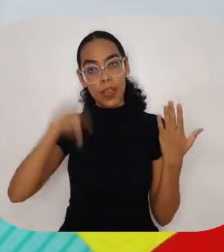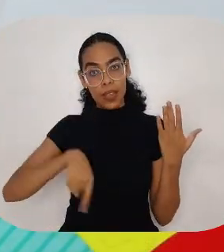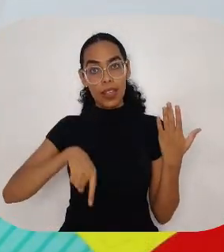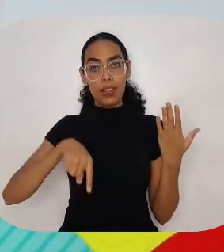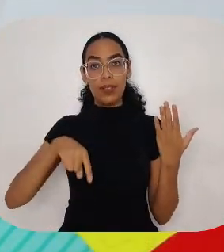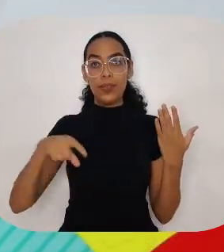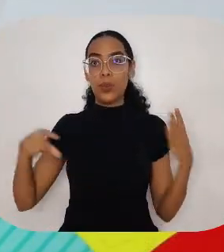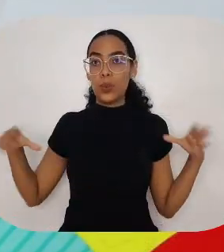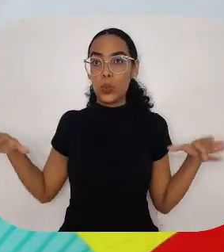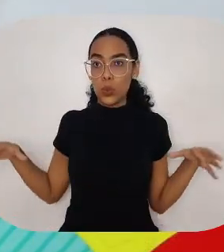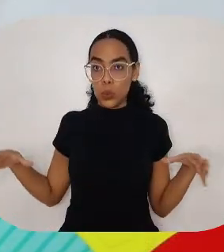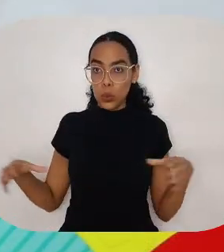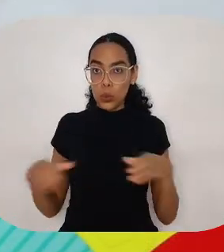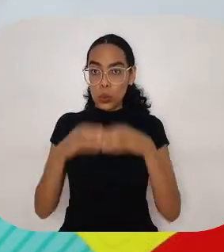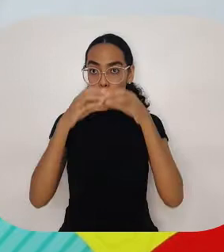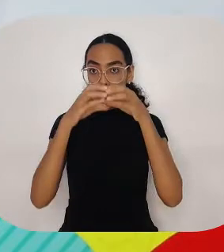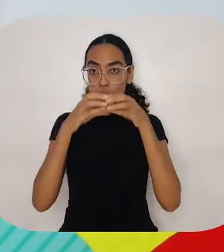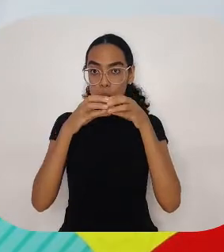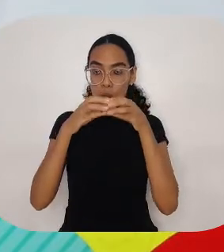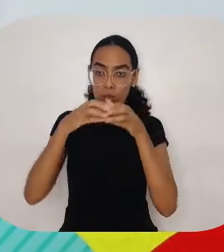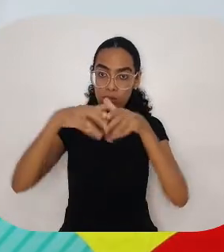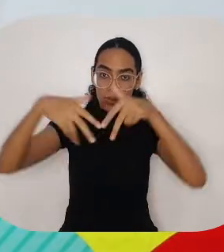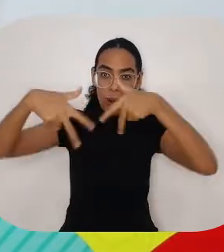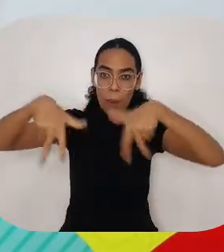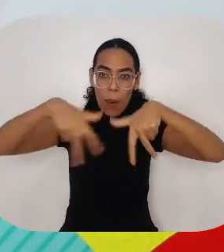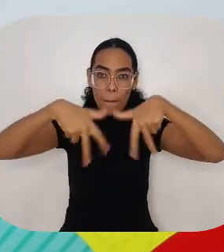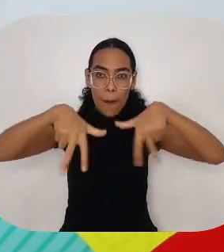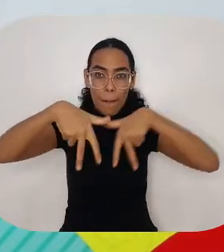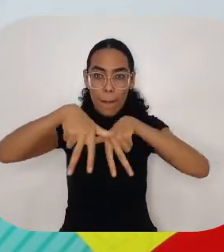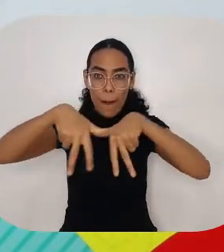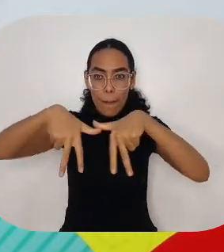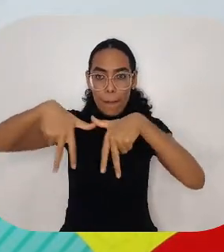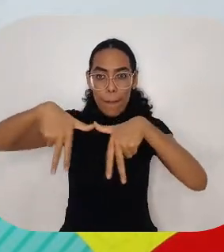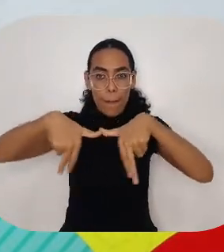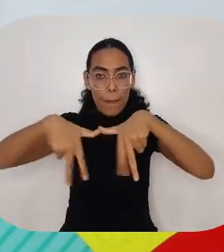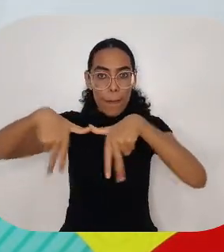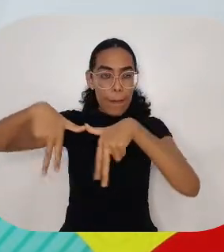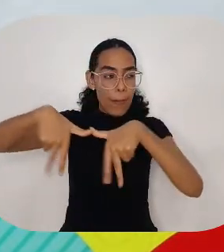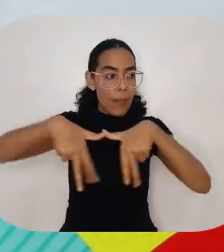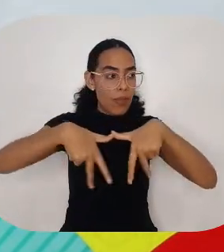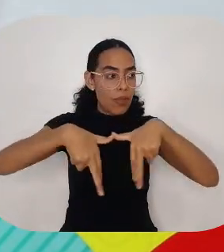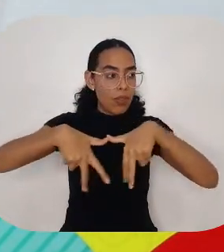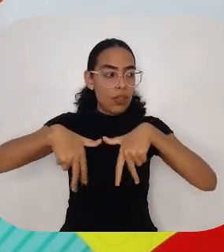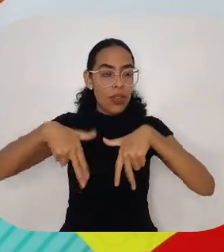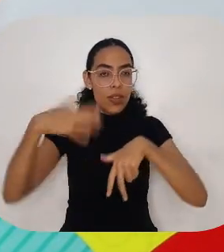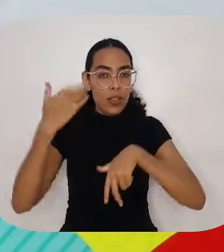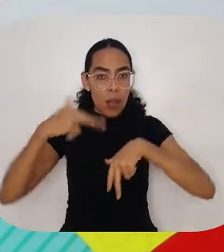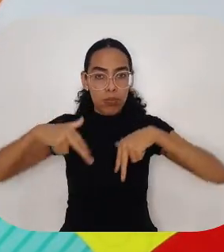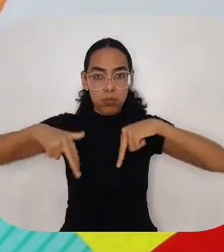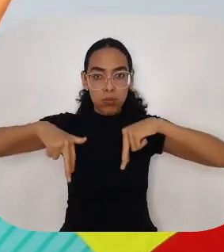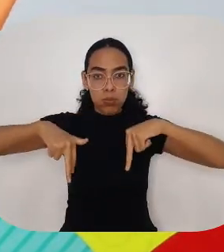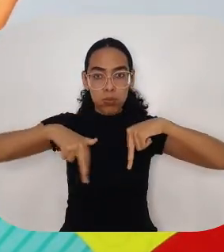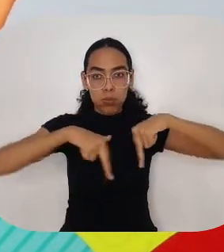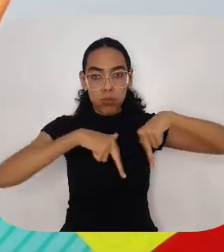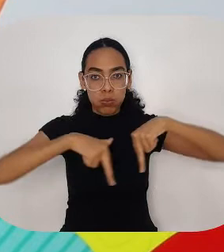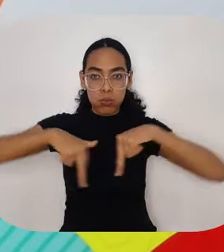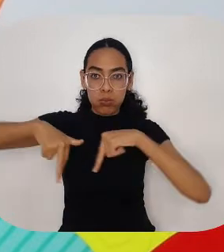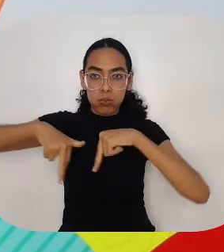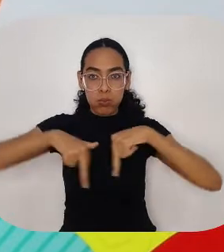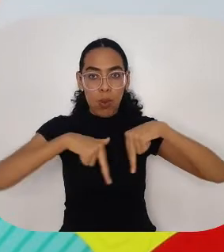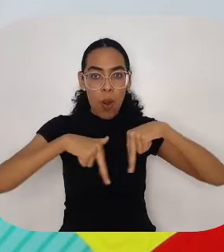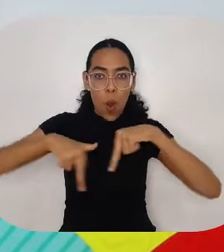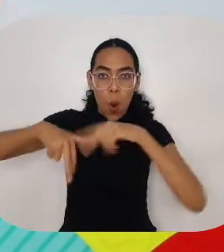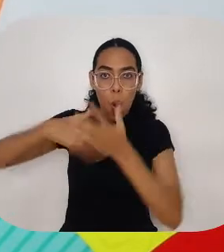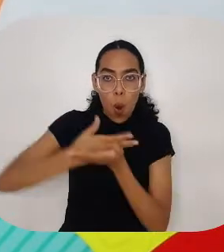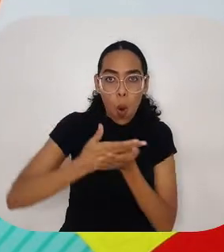ao restante das pessoas, fizeram aquela fila do serrote e começaram